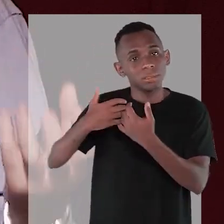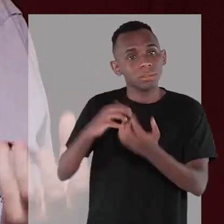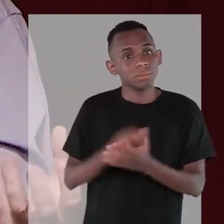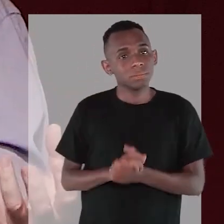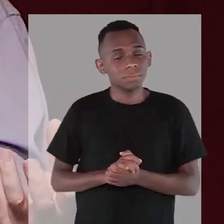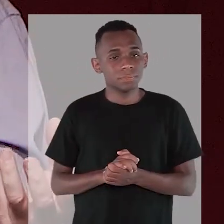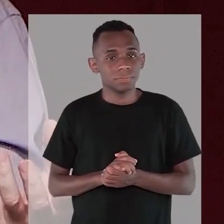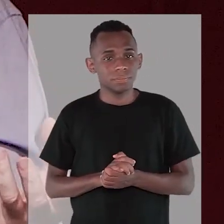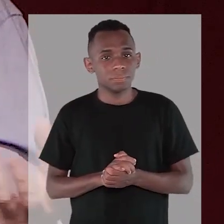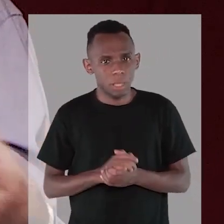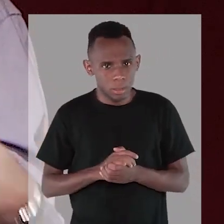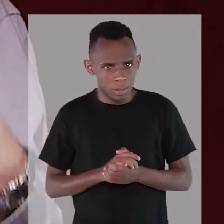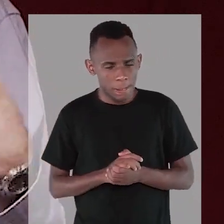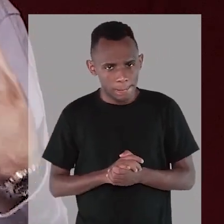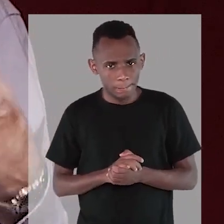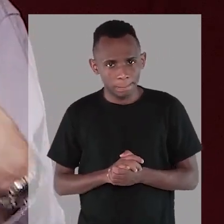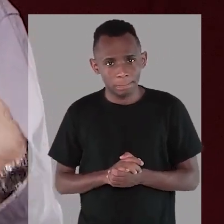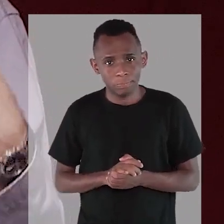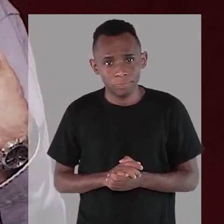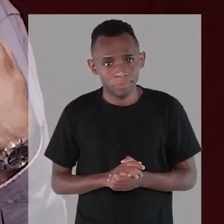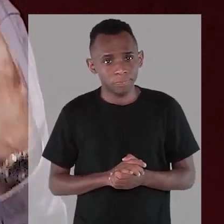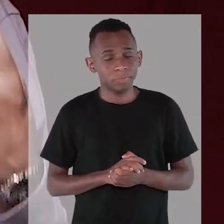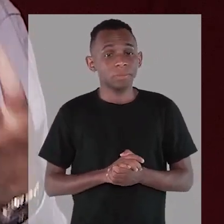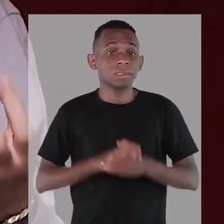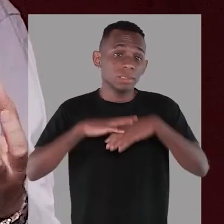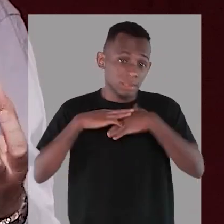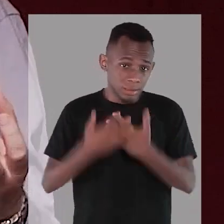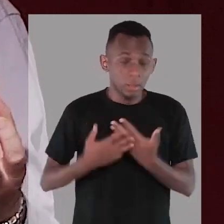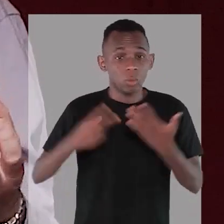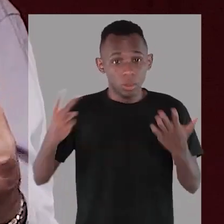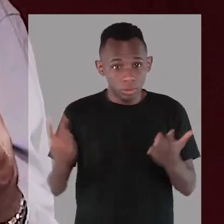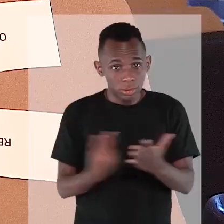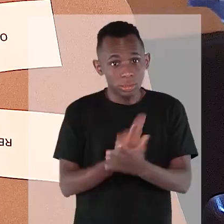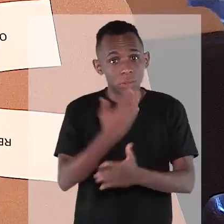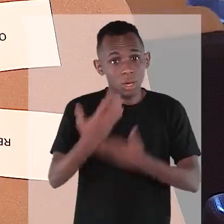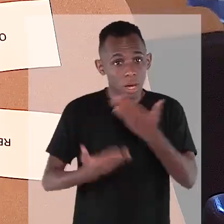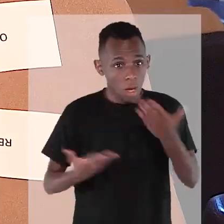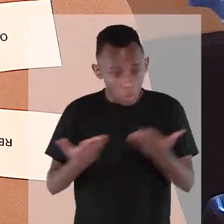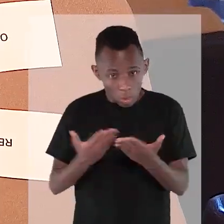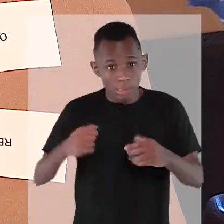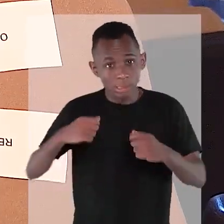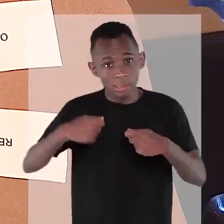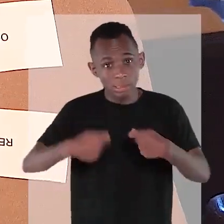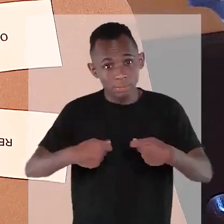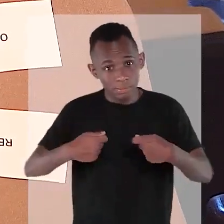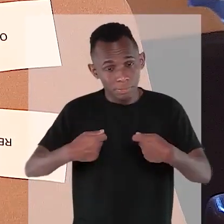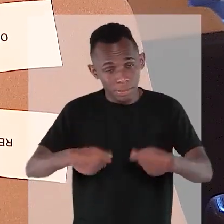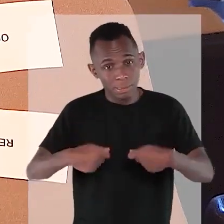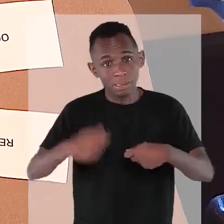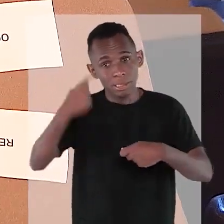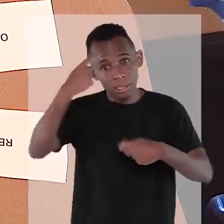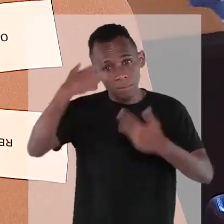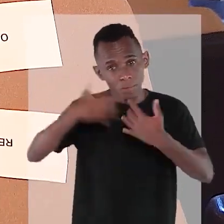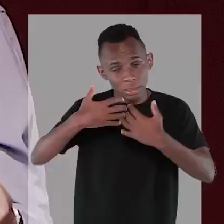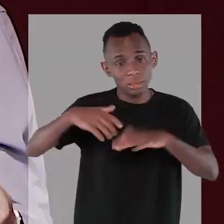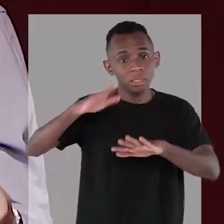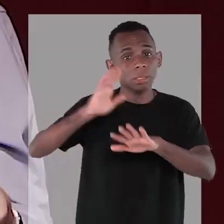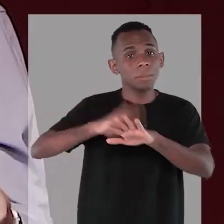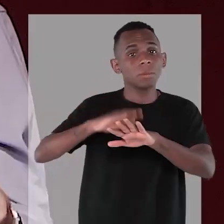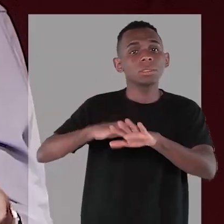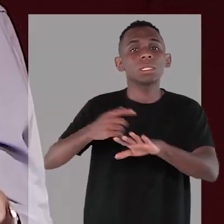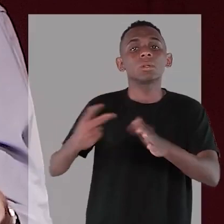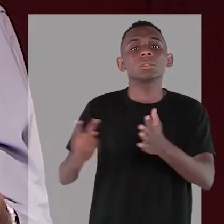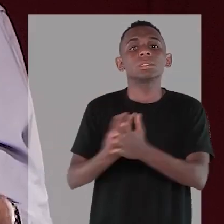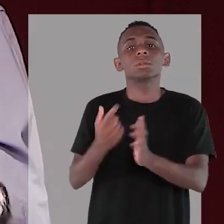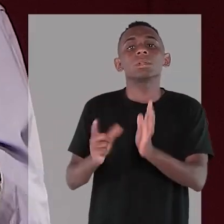no vazio. Então, necessariamente, ele carrega, né, o passado por seu interior. Agora, ao mesmo